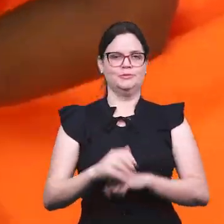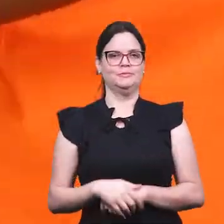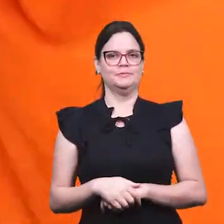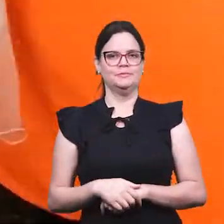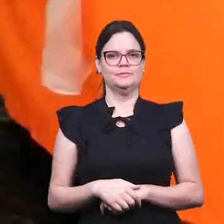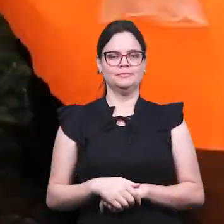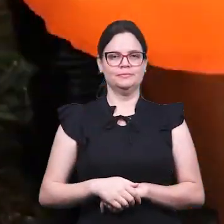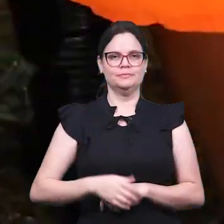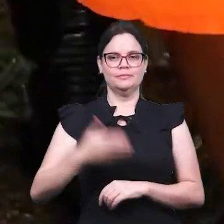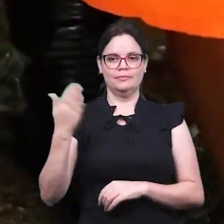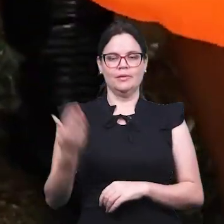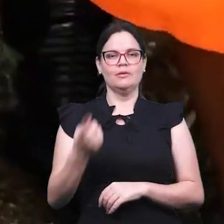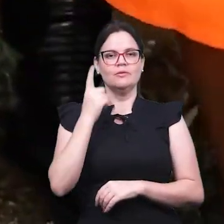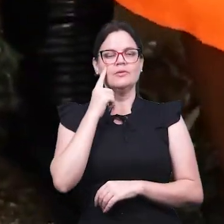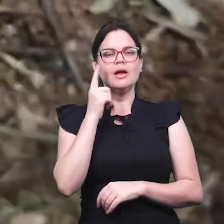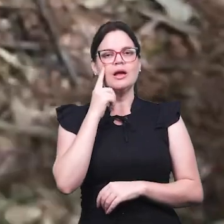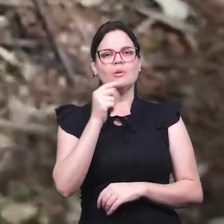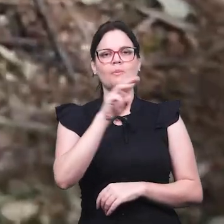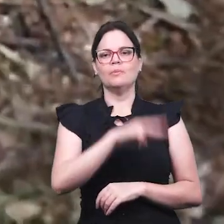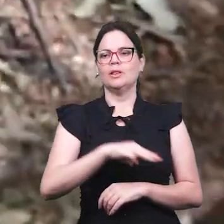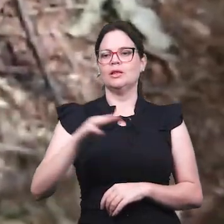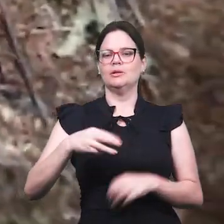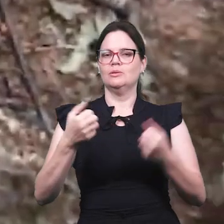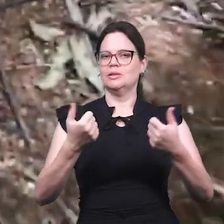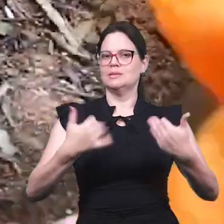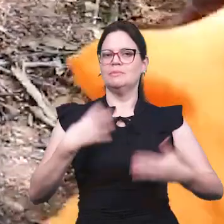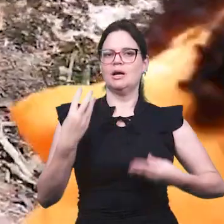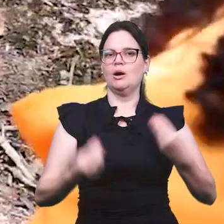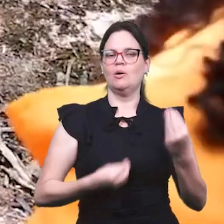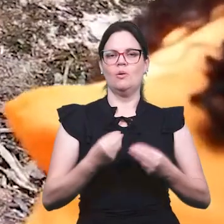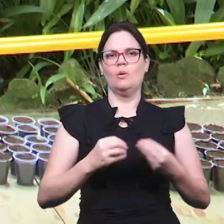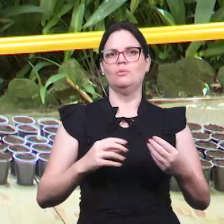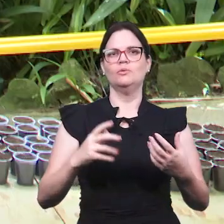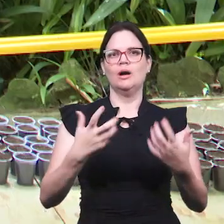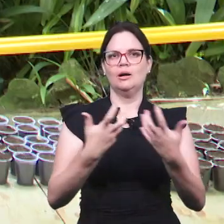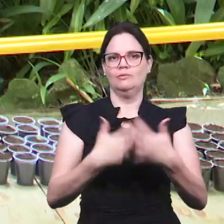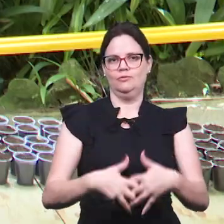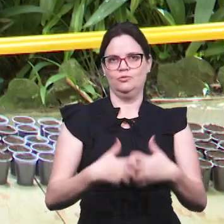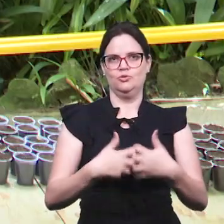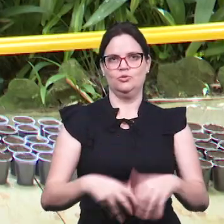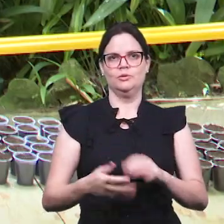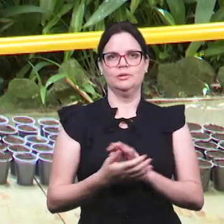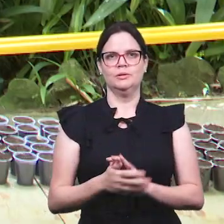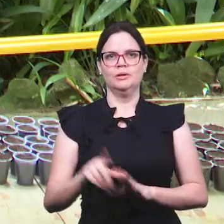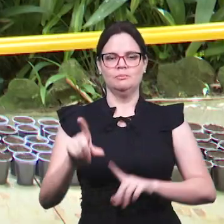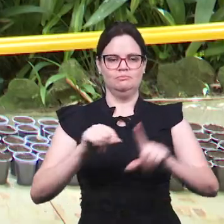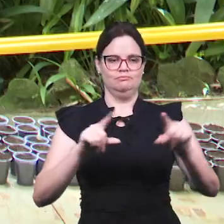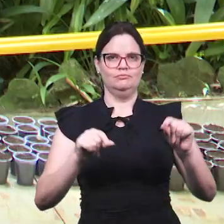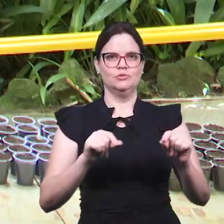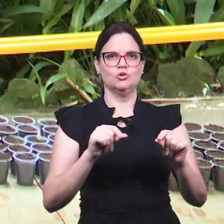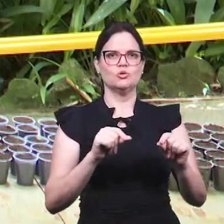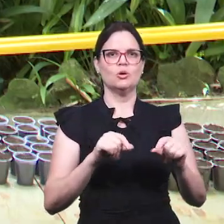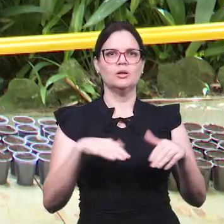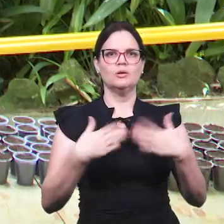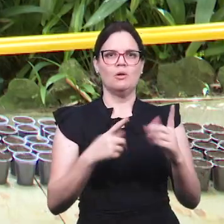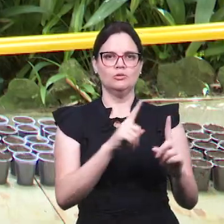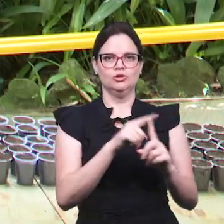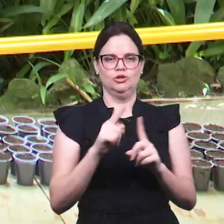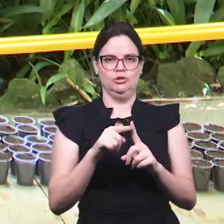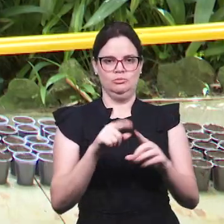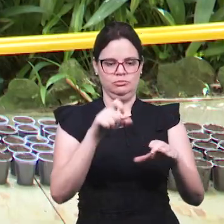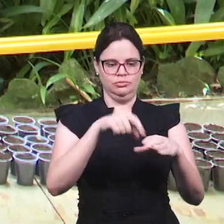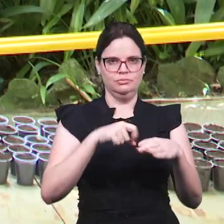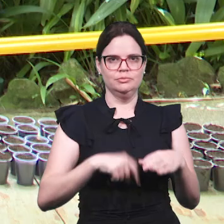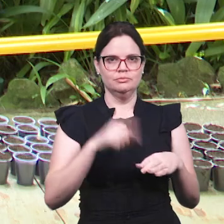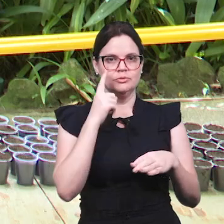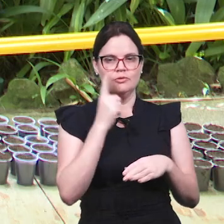monitor Samuel Vitor explica como acontece essa dinâmica. Primeiro a gente tem a seleção das sementes, né, que é colhida debaixo